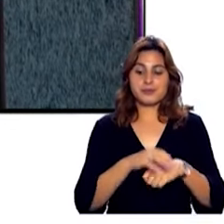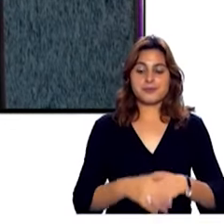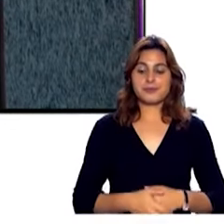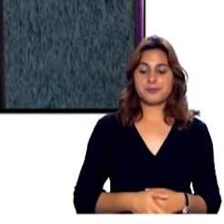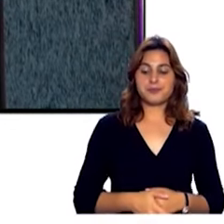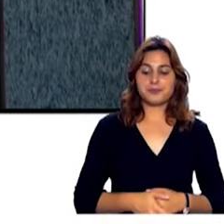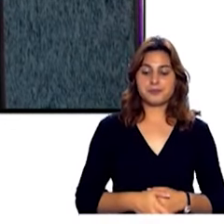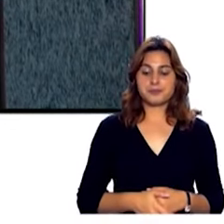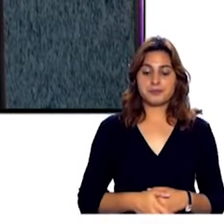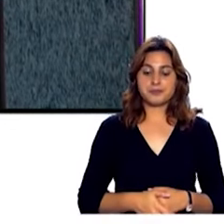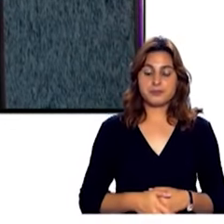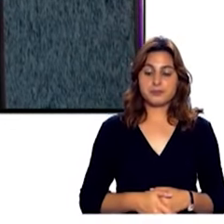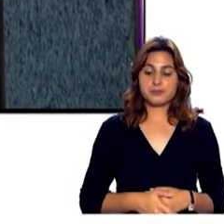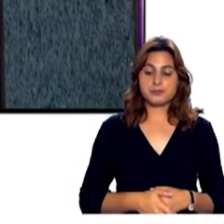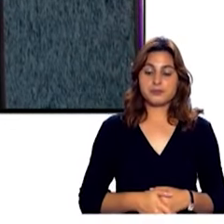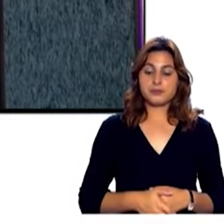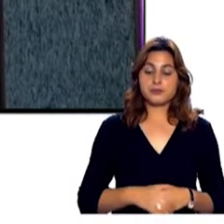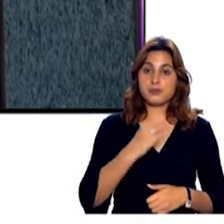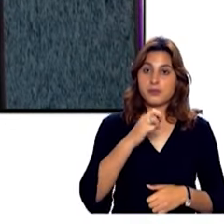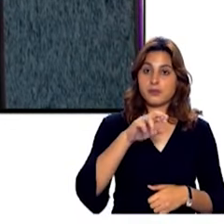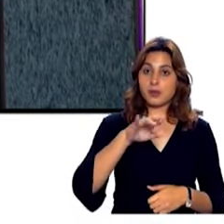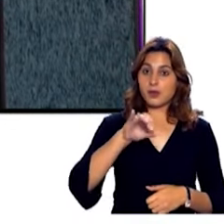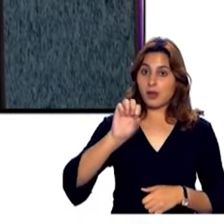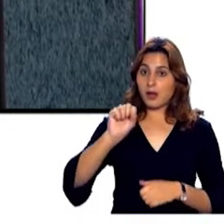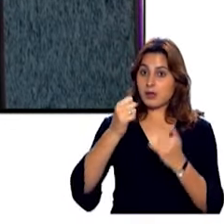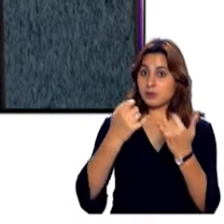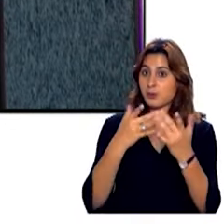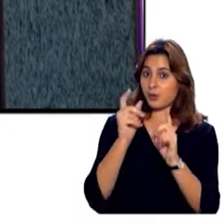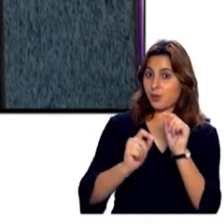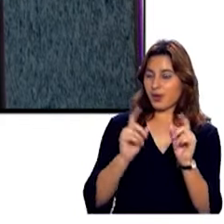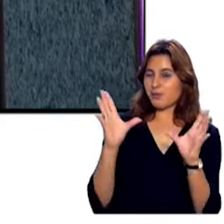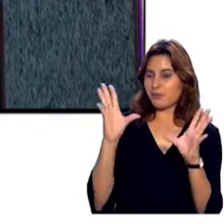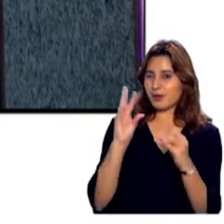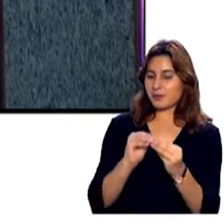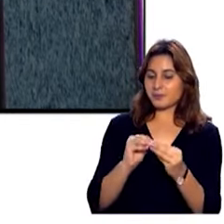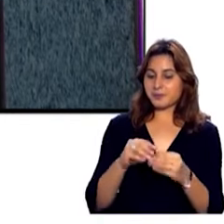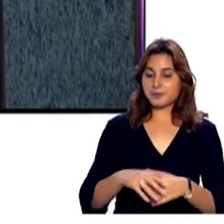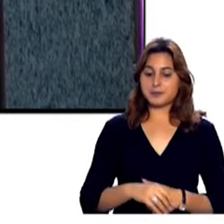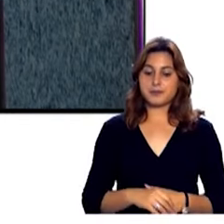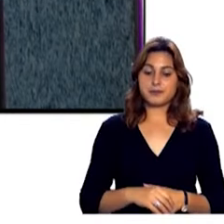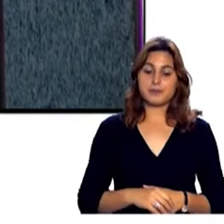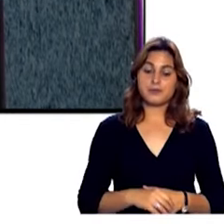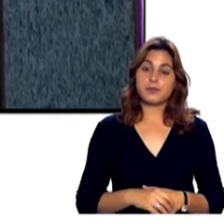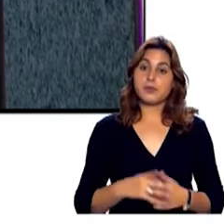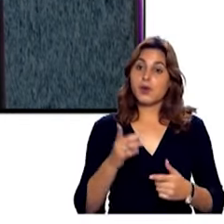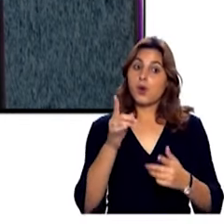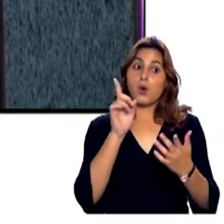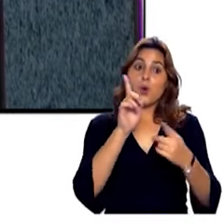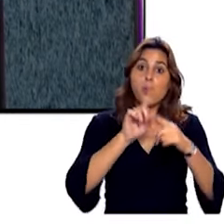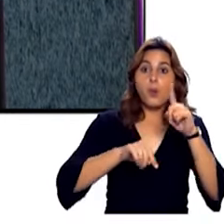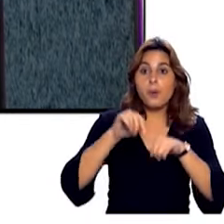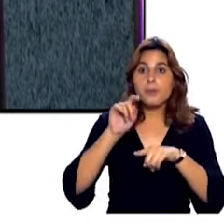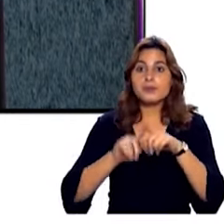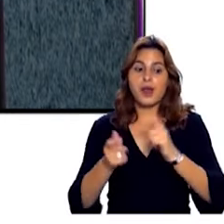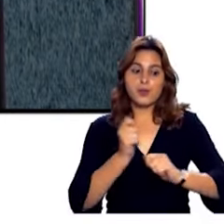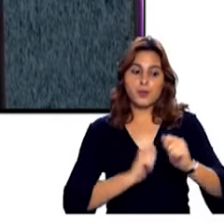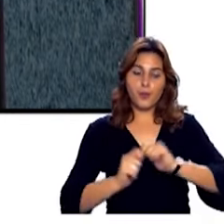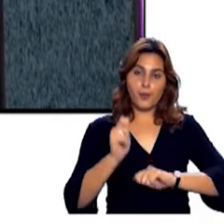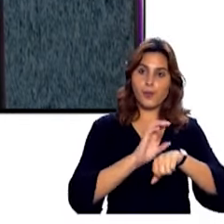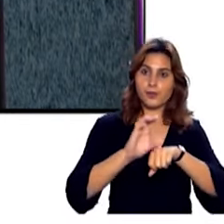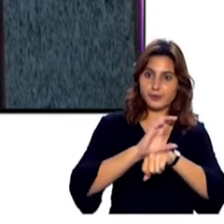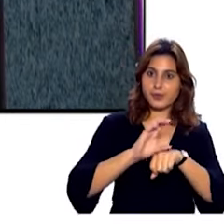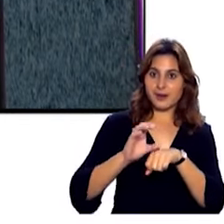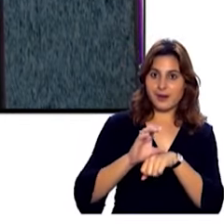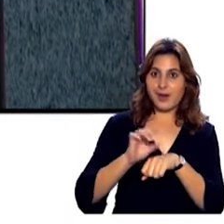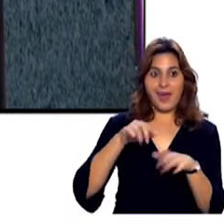constitucional Cris então diz em poucas vamos resumir em poucas palavras que o objeto do controle de constitucionalidade é a